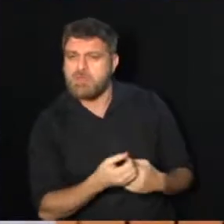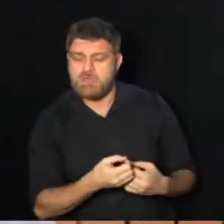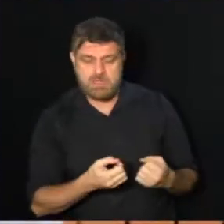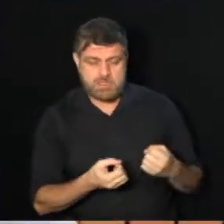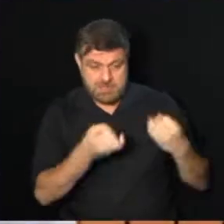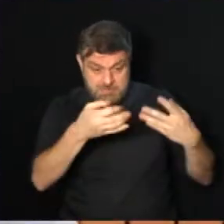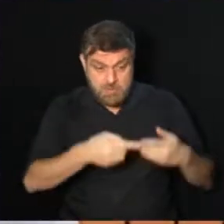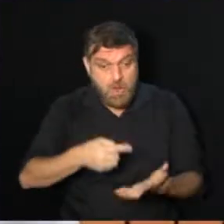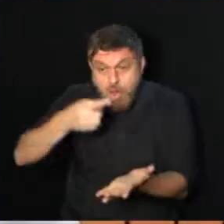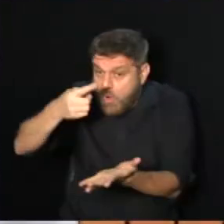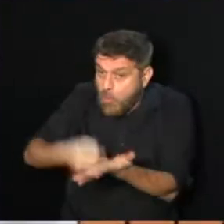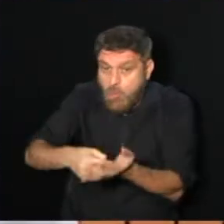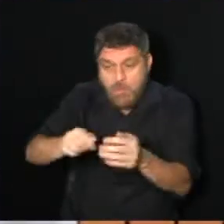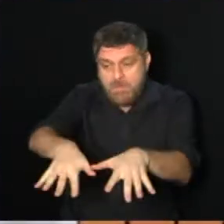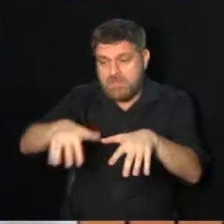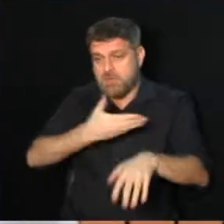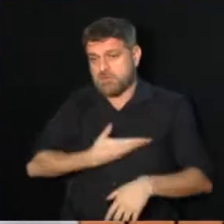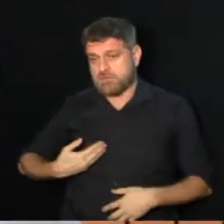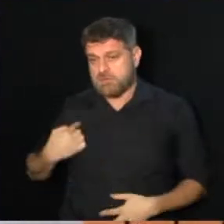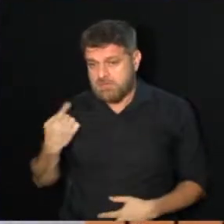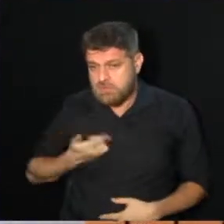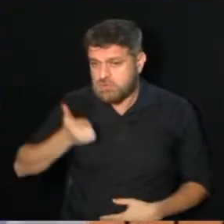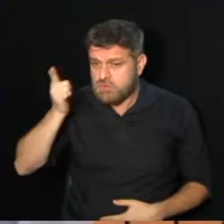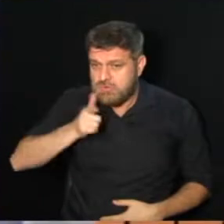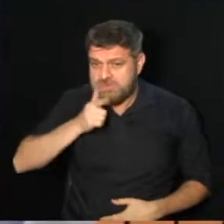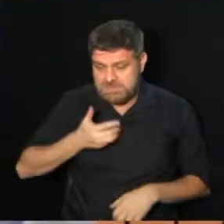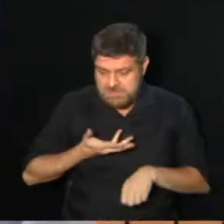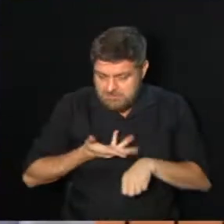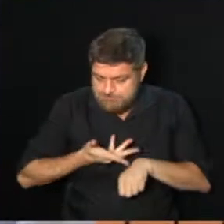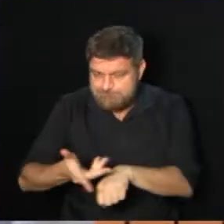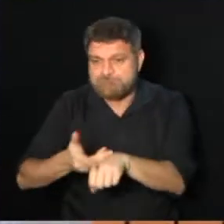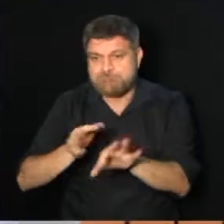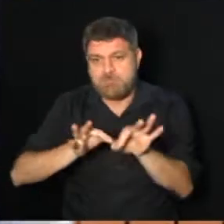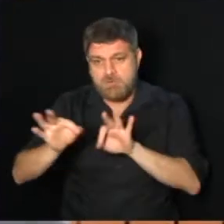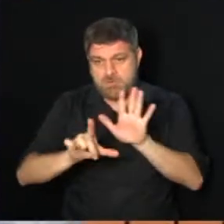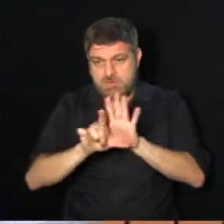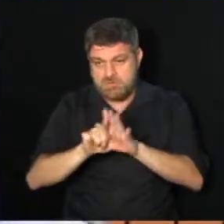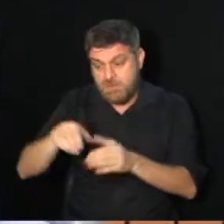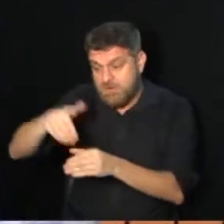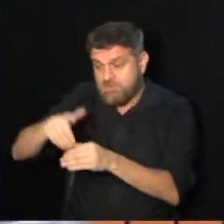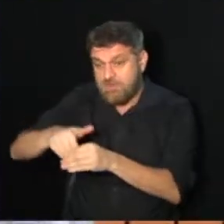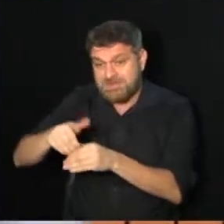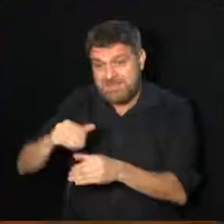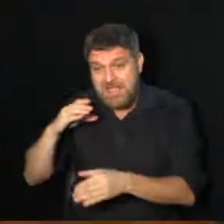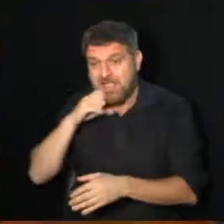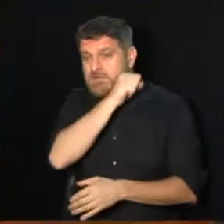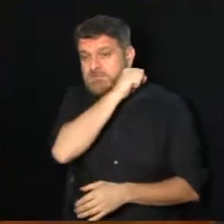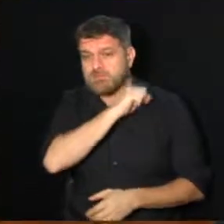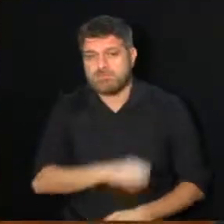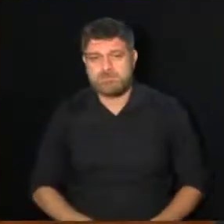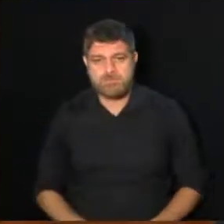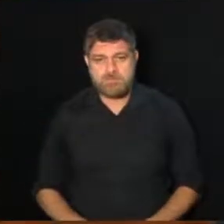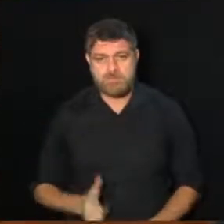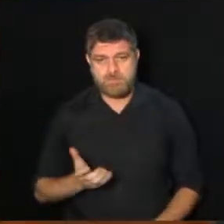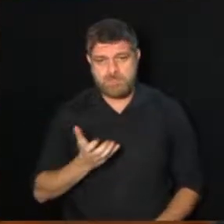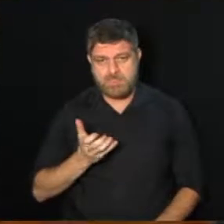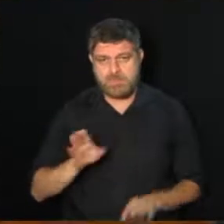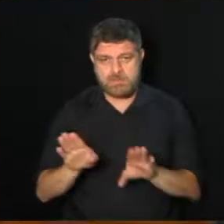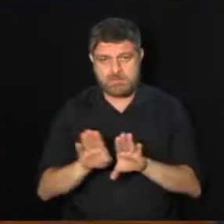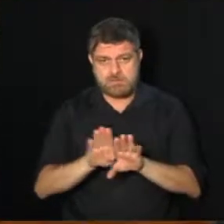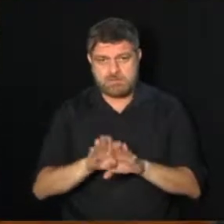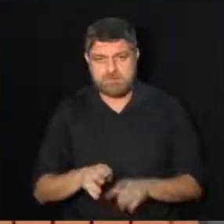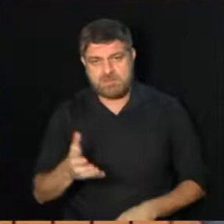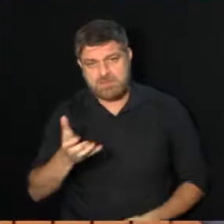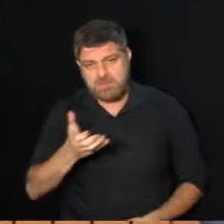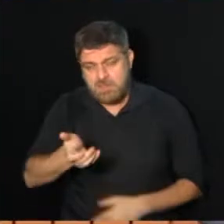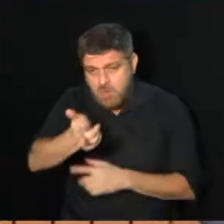essa audiência pública para a gente garantir uma celeridade na tramitação. Muito obrigado. Eu que agradeço, vereador. Eu quero aqui fazer uma correção, então, eu